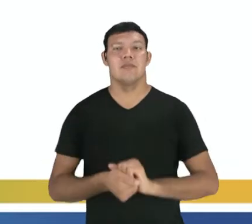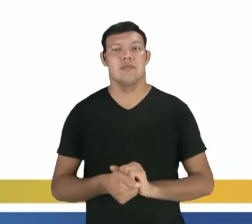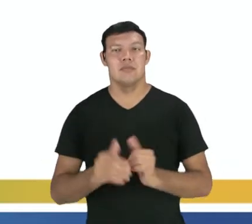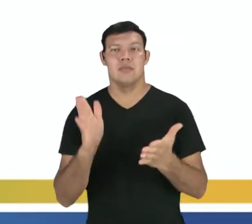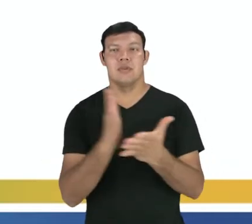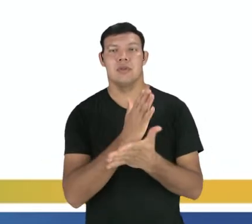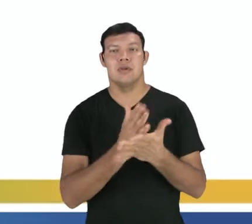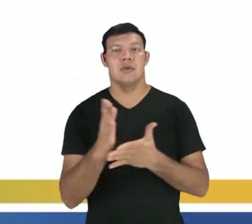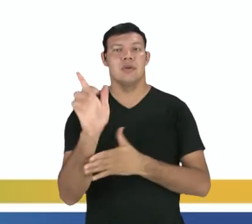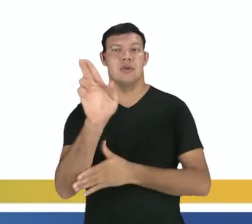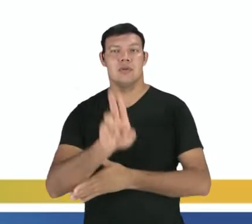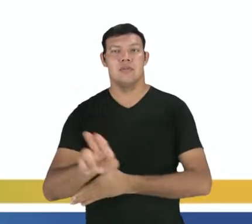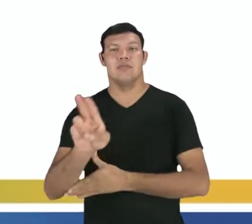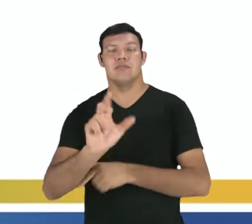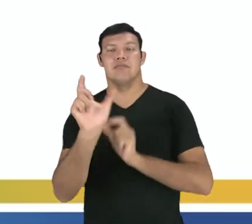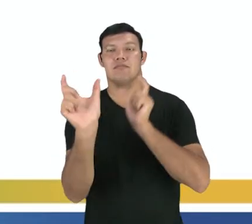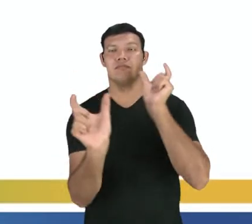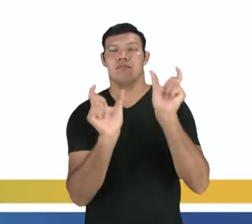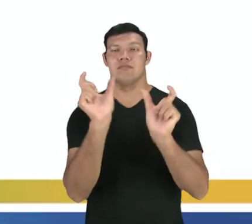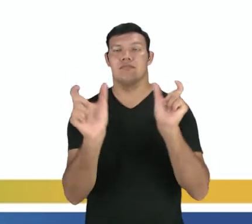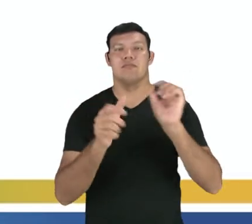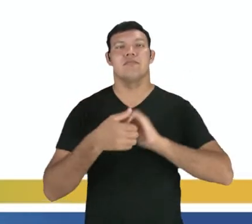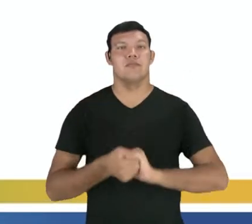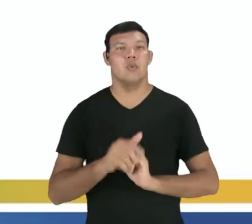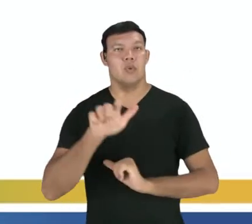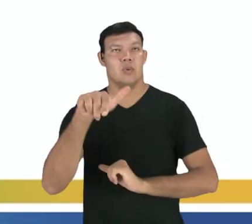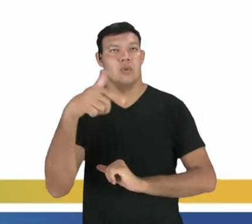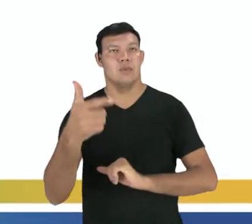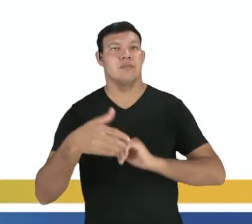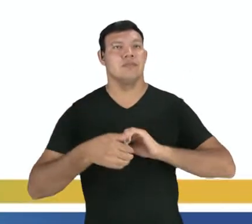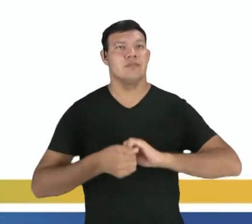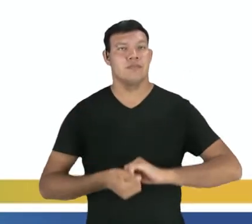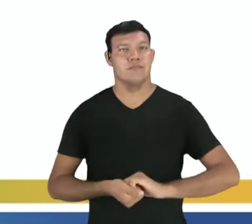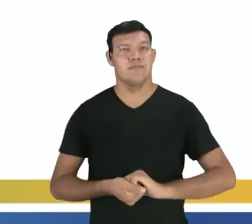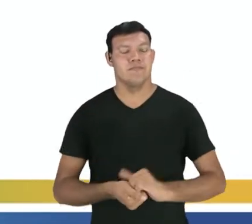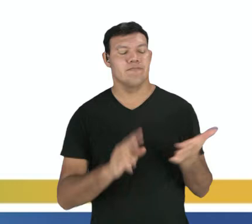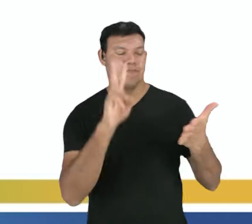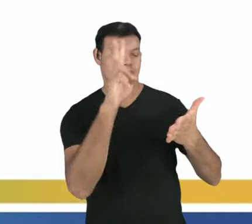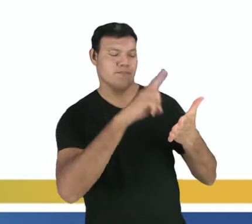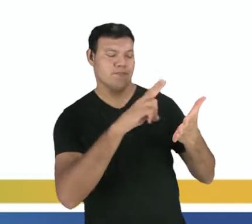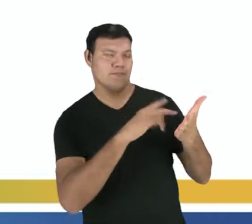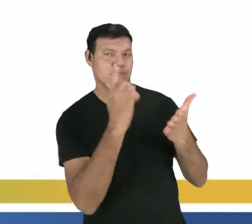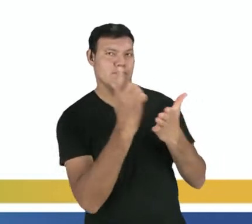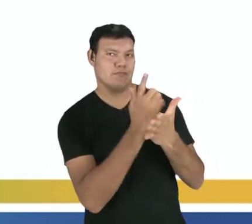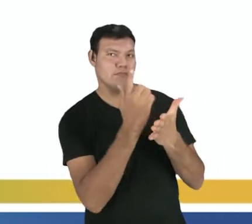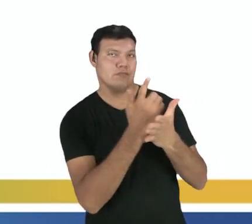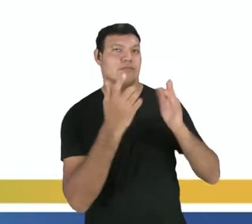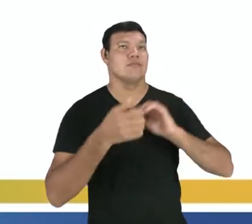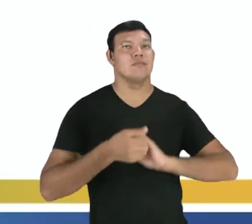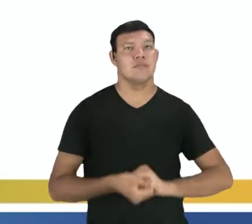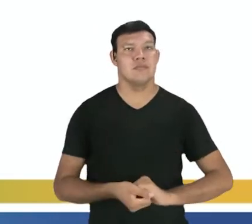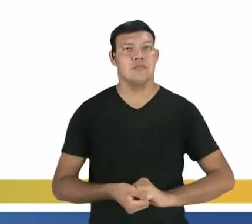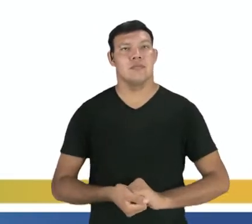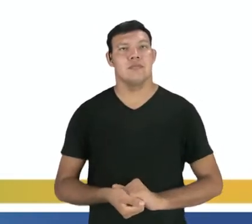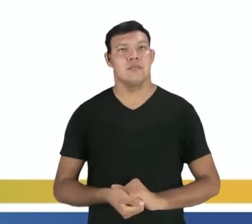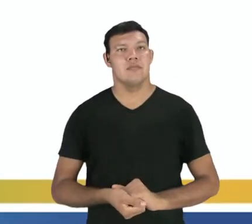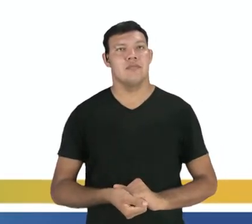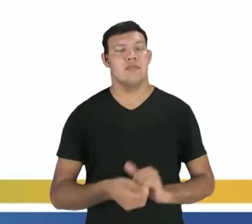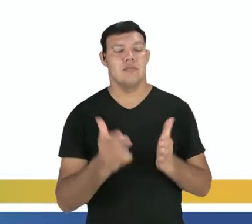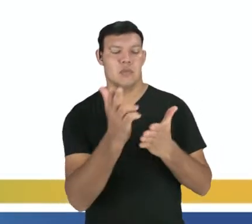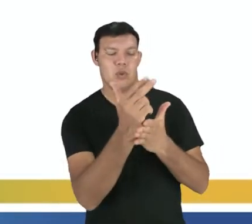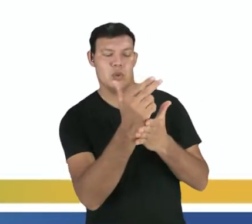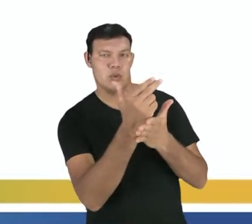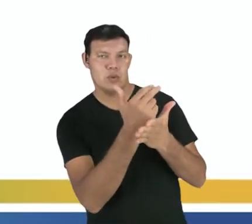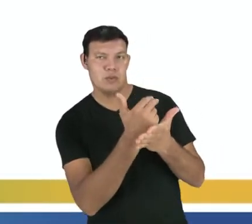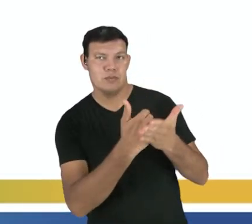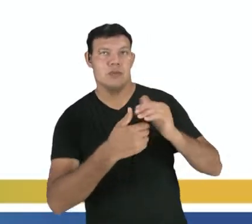algumas dessas palavras. Outras são reading a book, lendo um livro, drawing a picture,